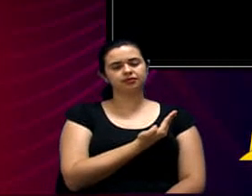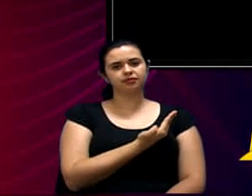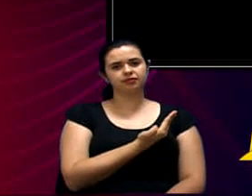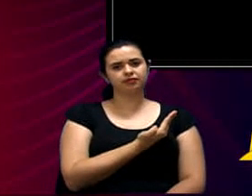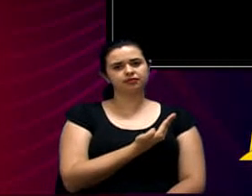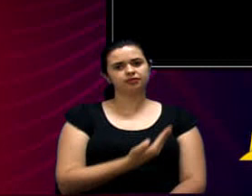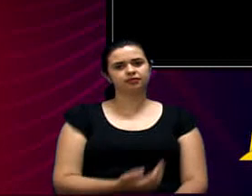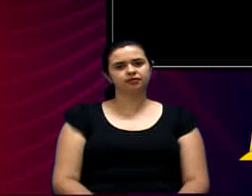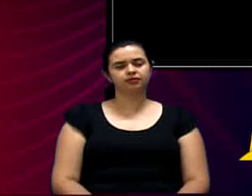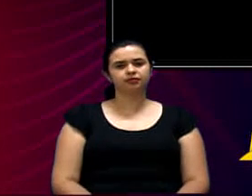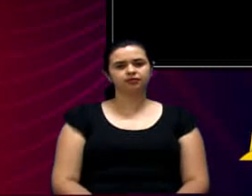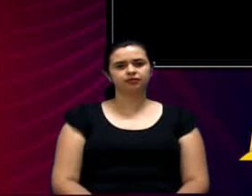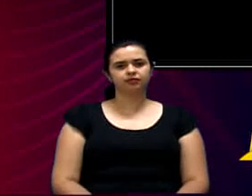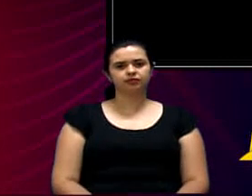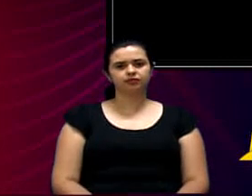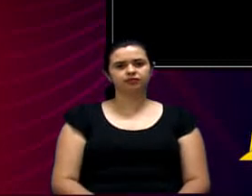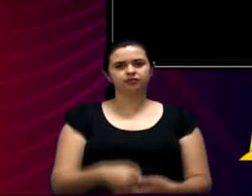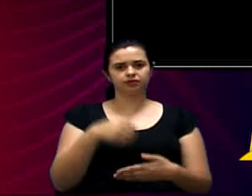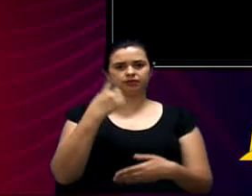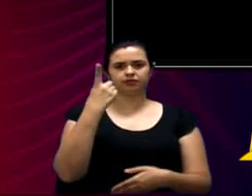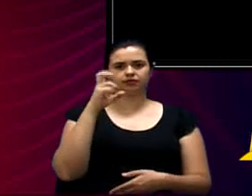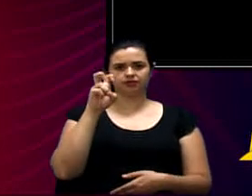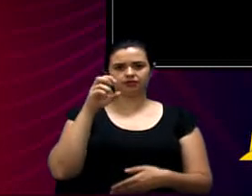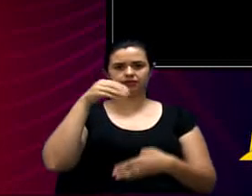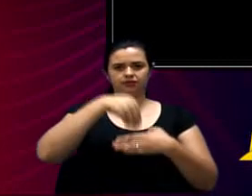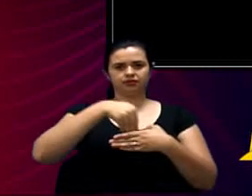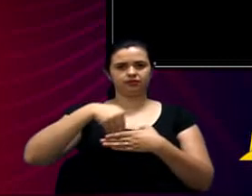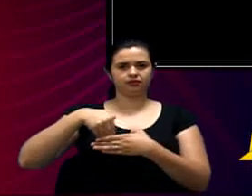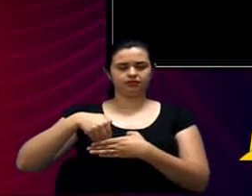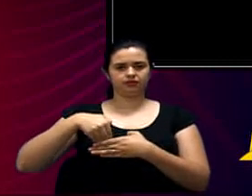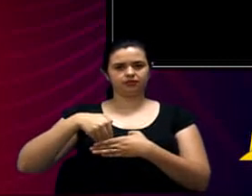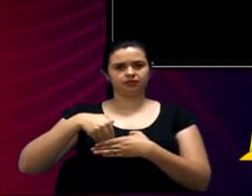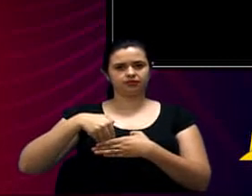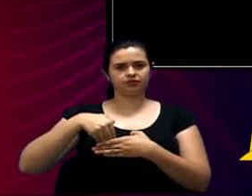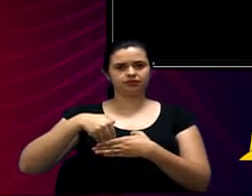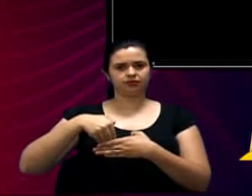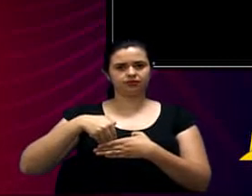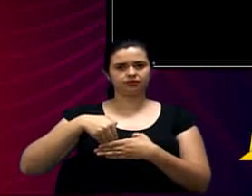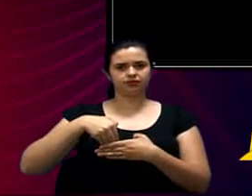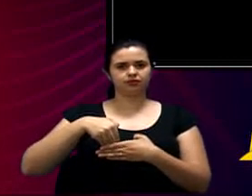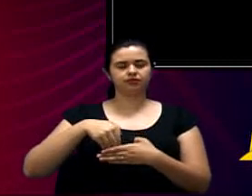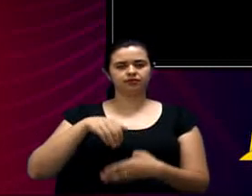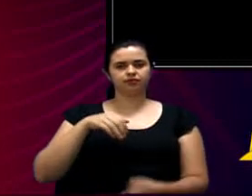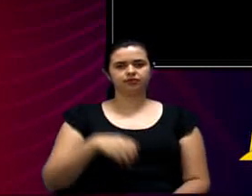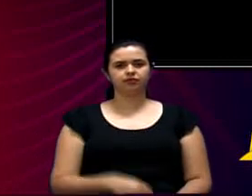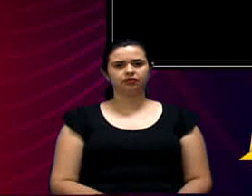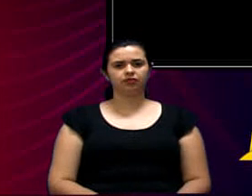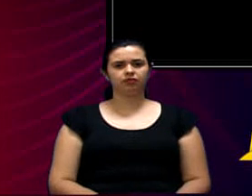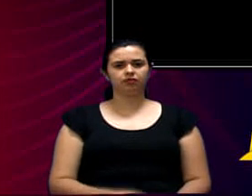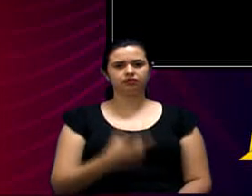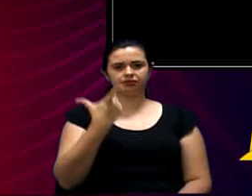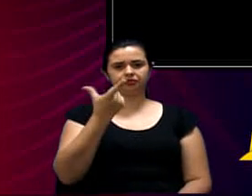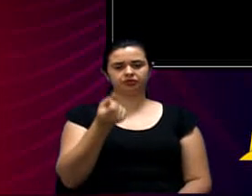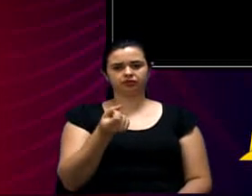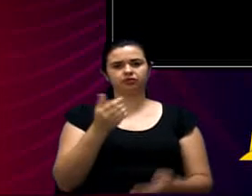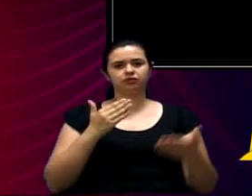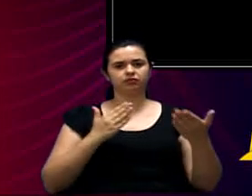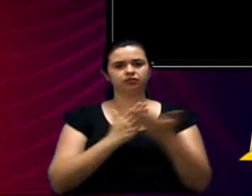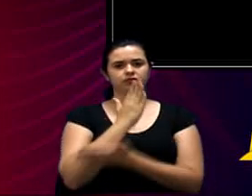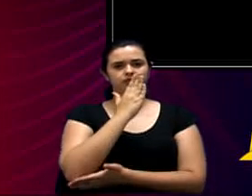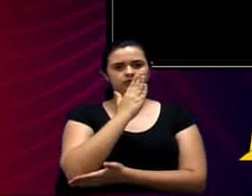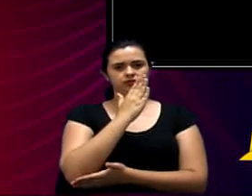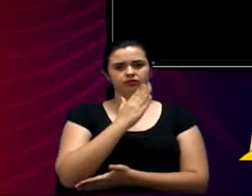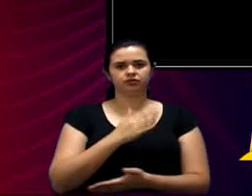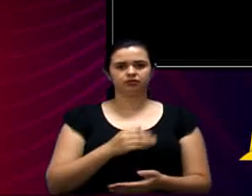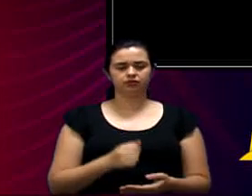Aí, como teve 15 votos, aqui, com o do Cícero 16, foi aprovado.